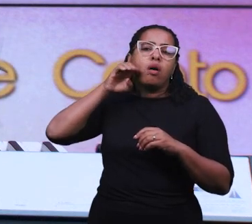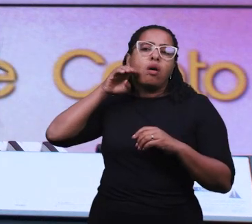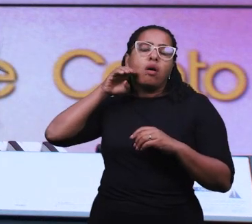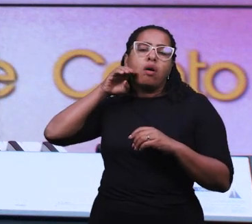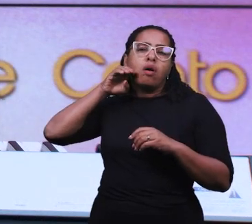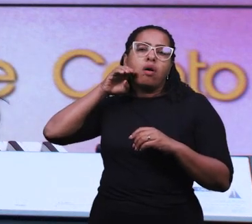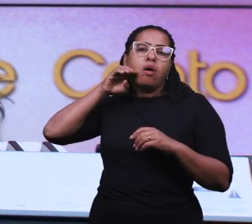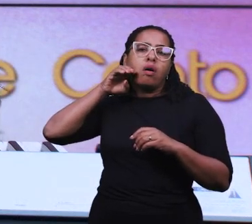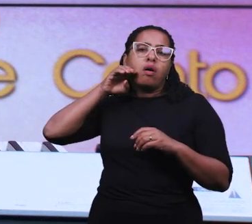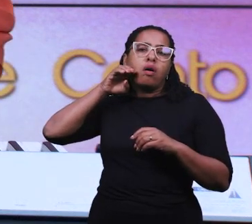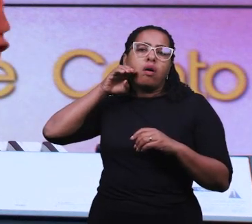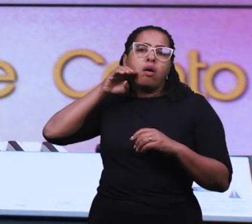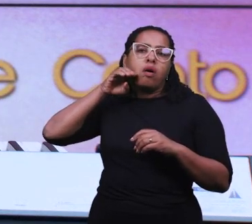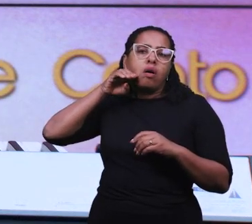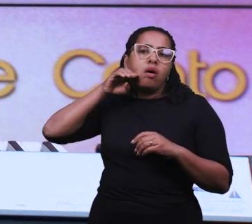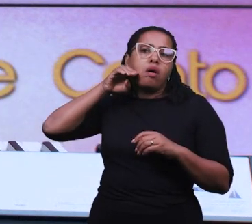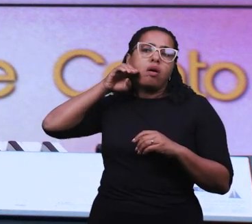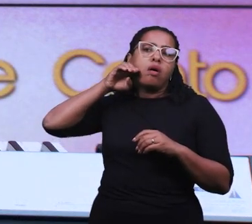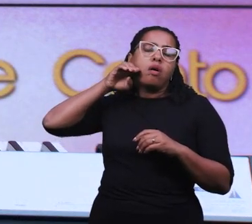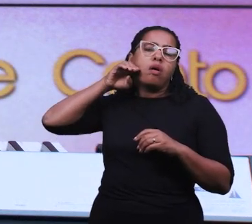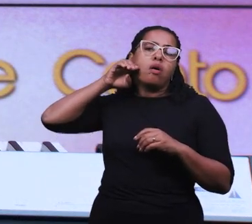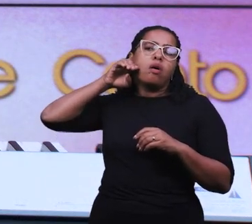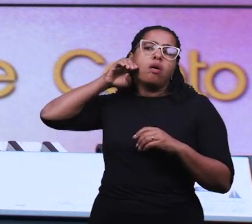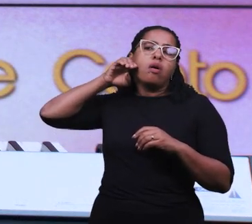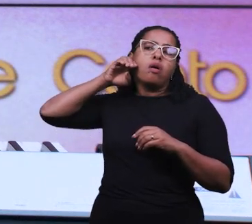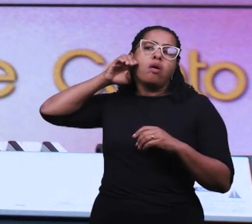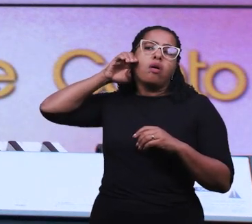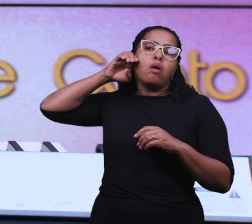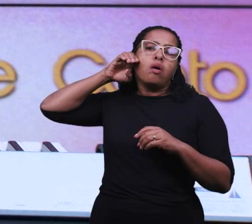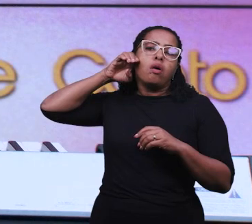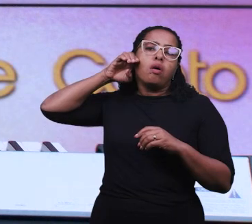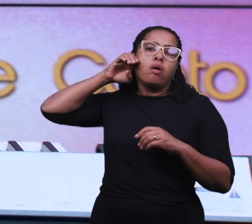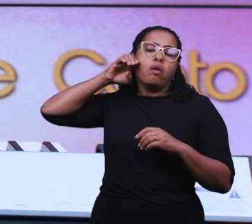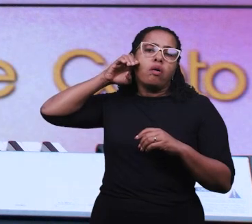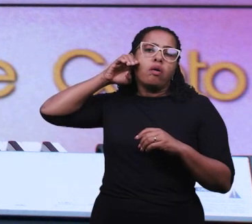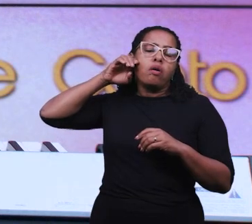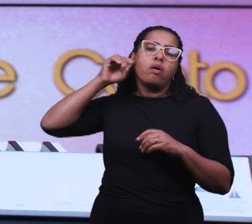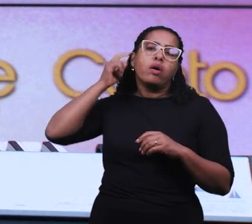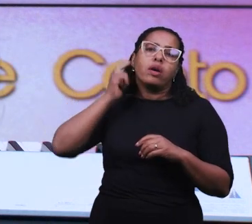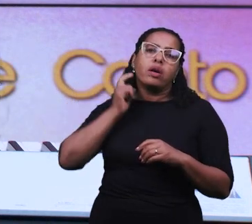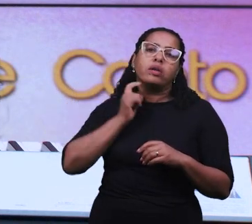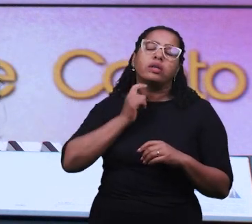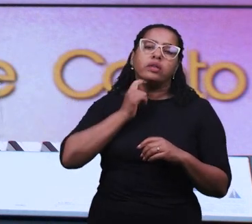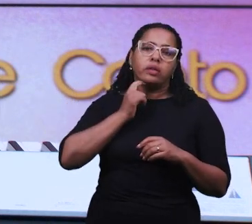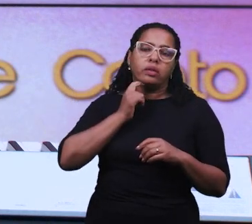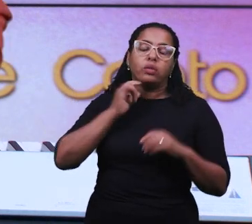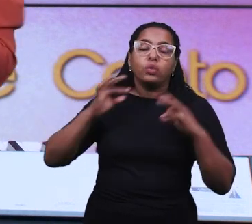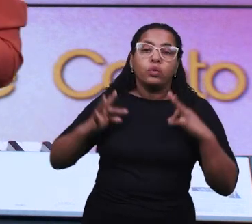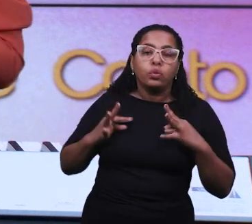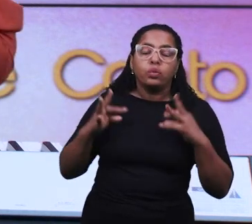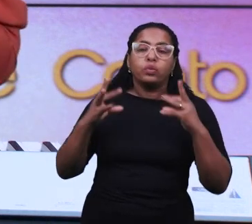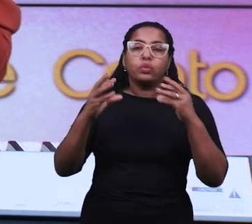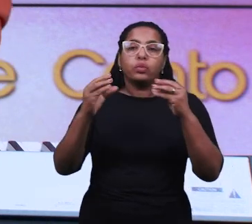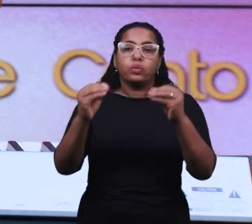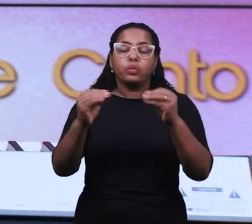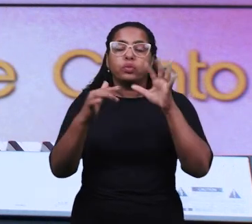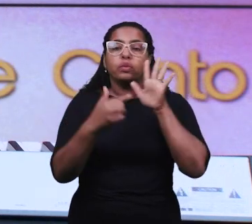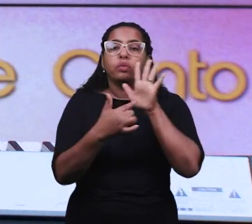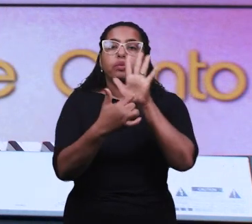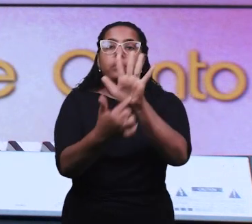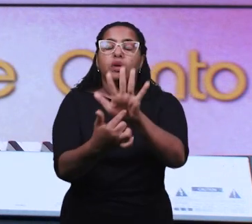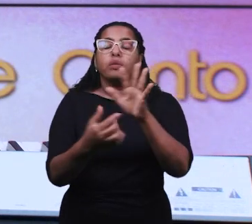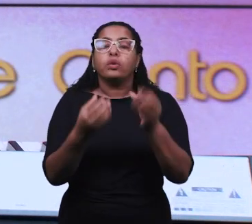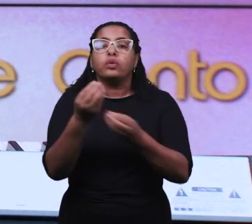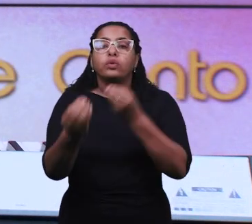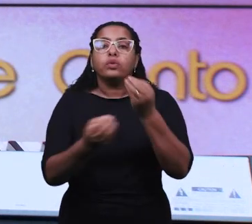para trás, e às vezes mais alta e mais para trás, na região faríngea. Tudo isso vai